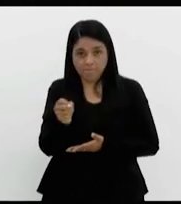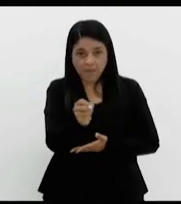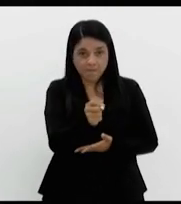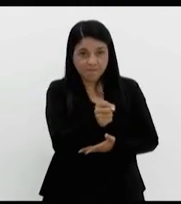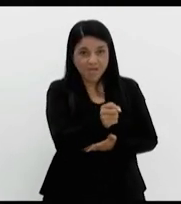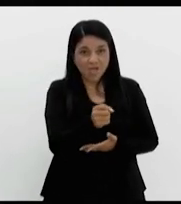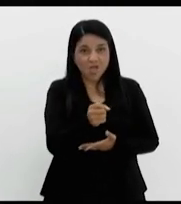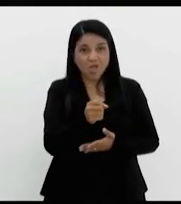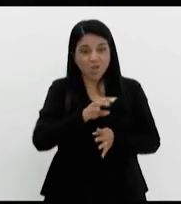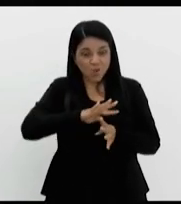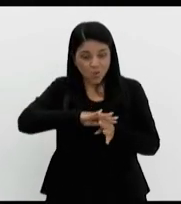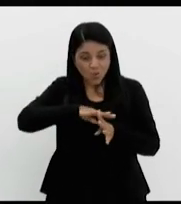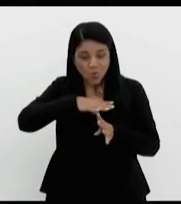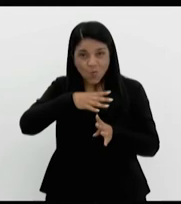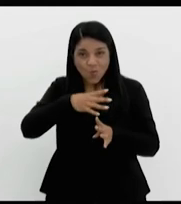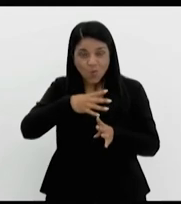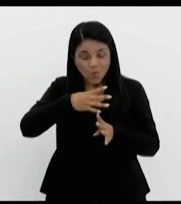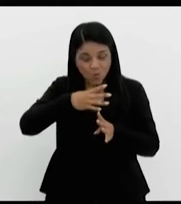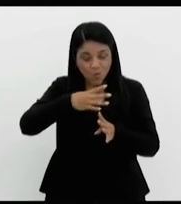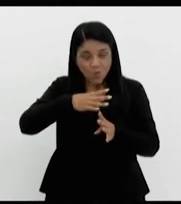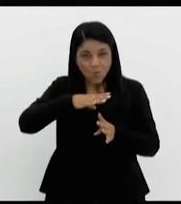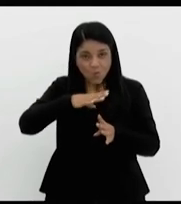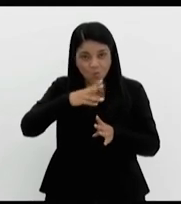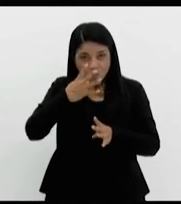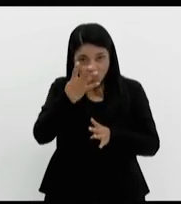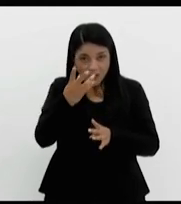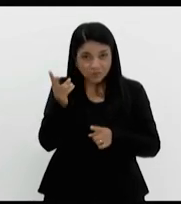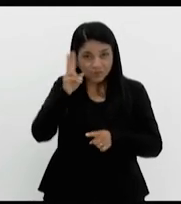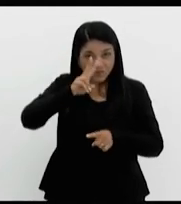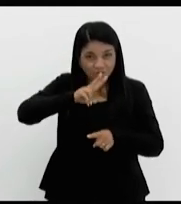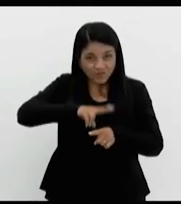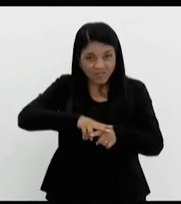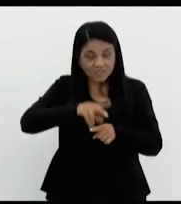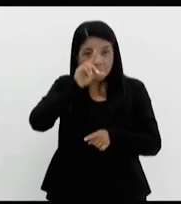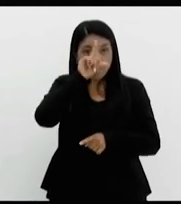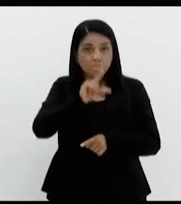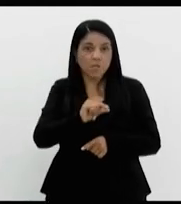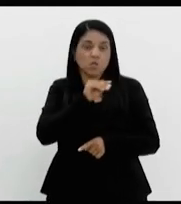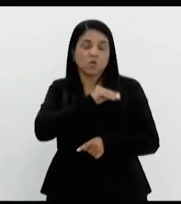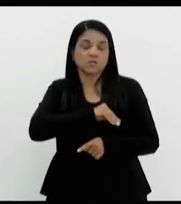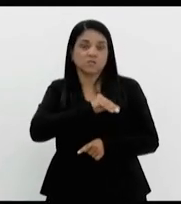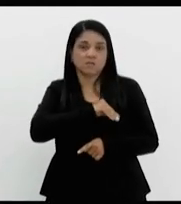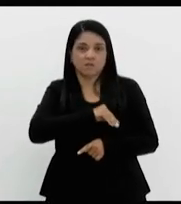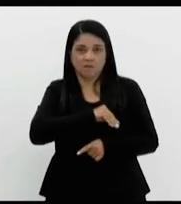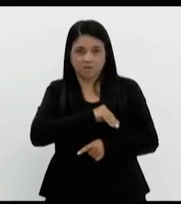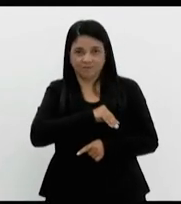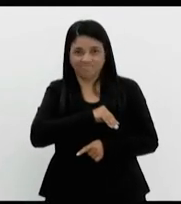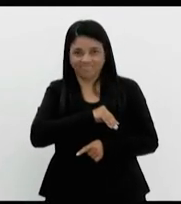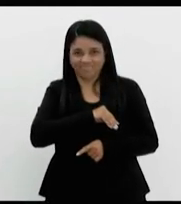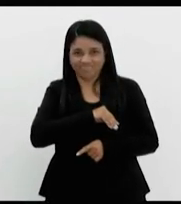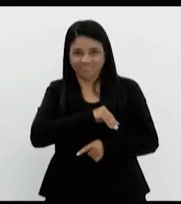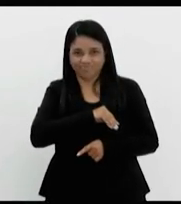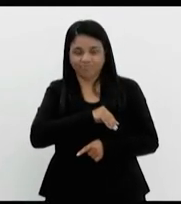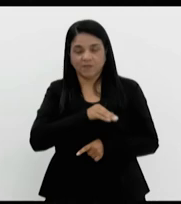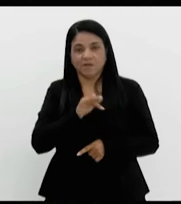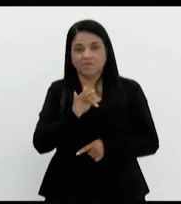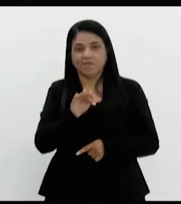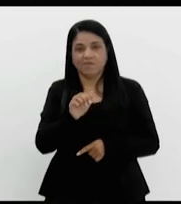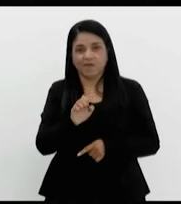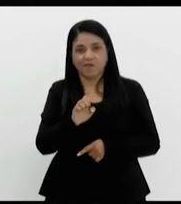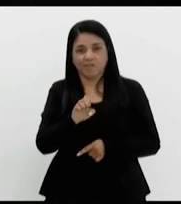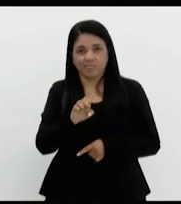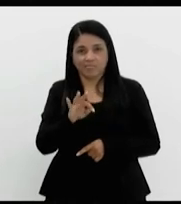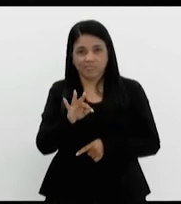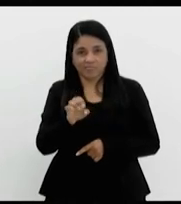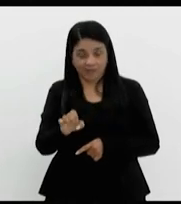mais baixo do que os funcionários deveriam receber ou estar recebendo pela FAETEC, fazendo com que